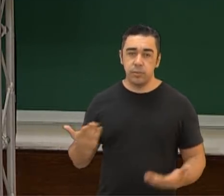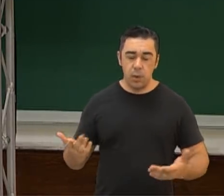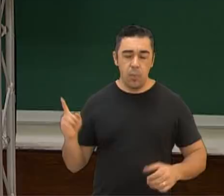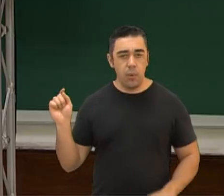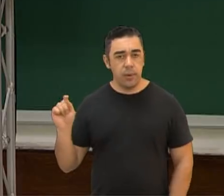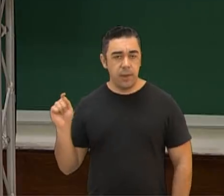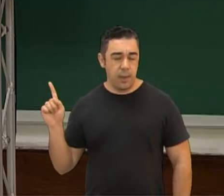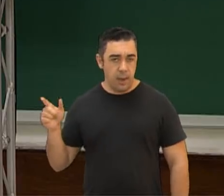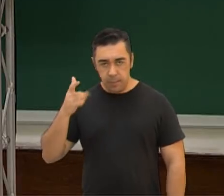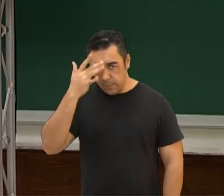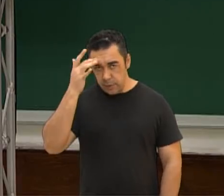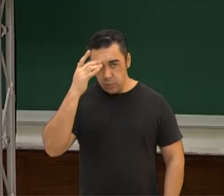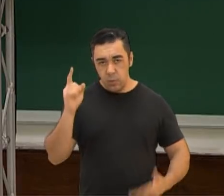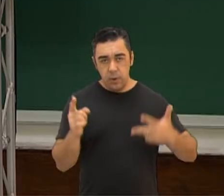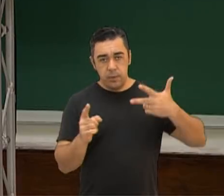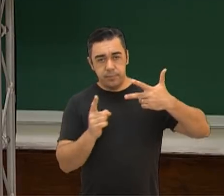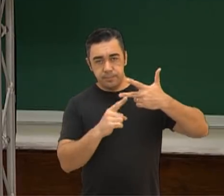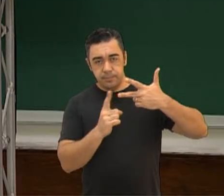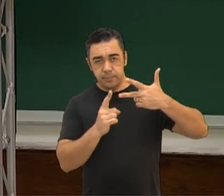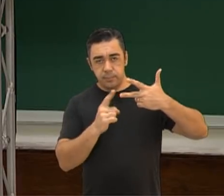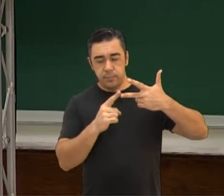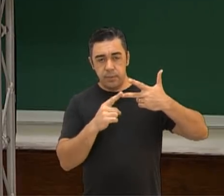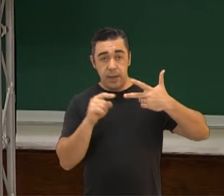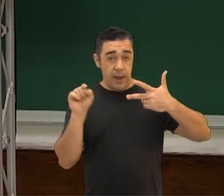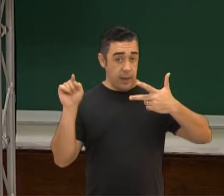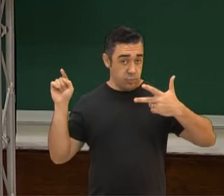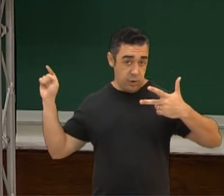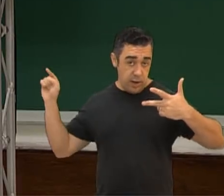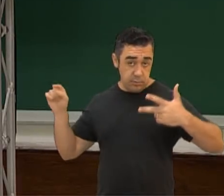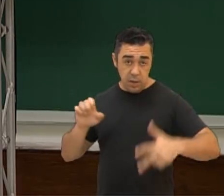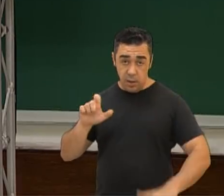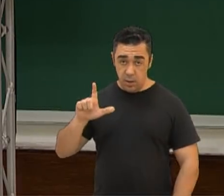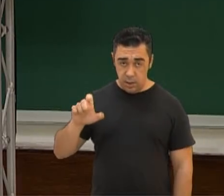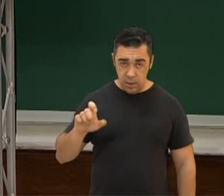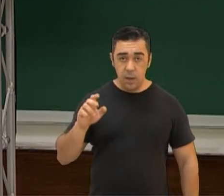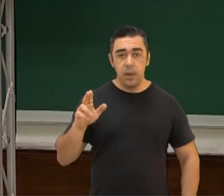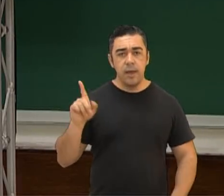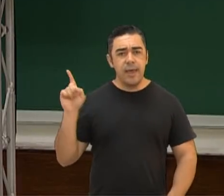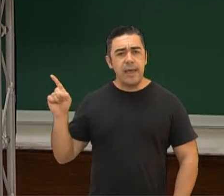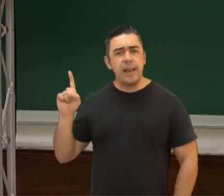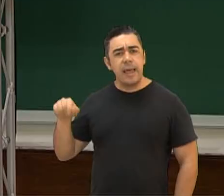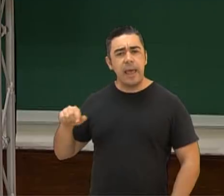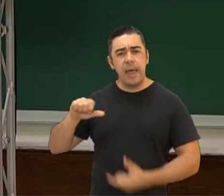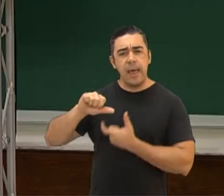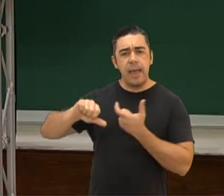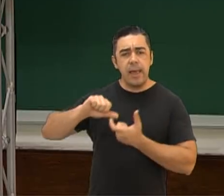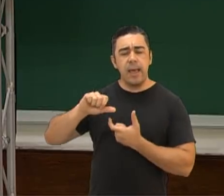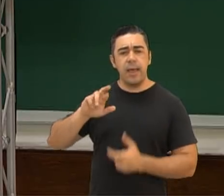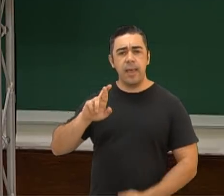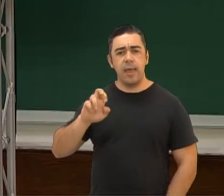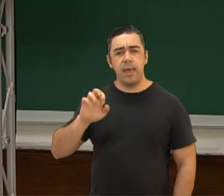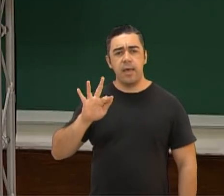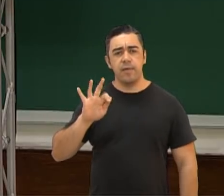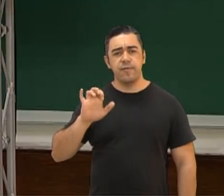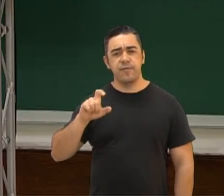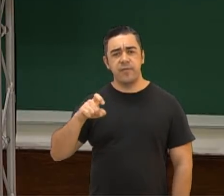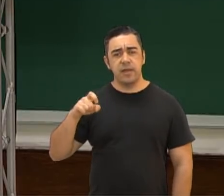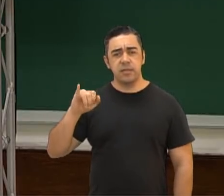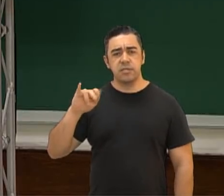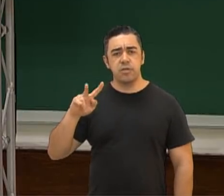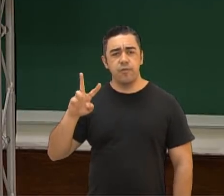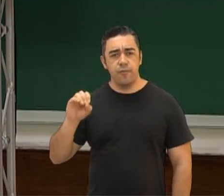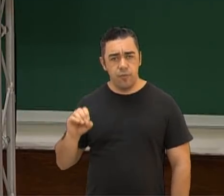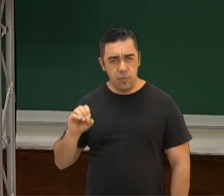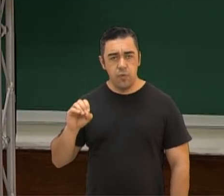Quem que sofre a ação desse verbo? O próprio eu. Por isso que a gente diz que é reflexivo, porque ele reflete em mim, né? Ele se apaixonou, é ele que